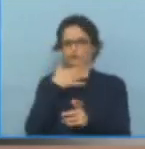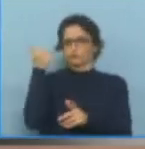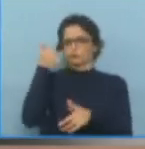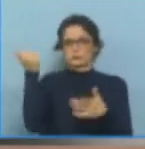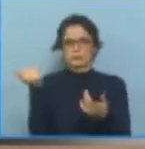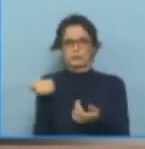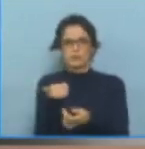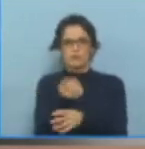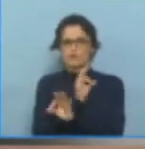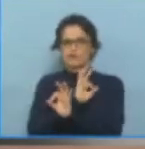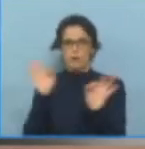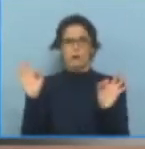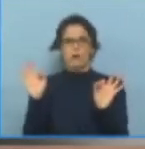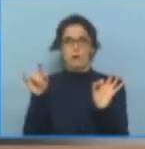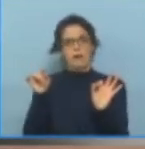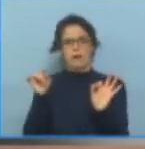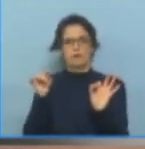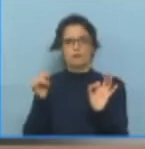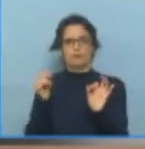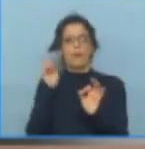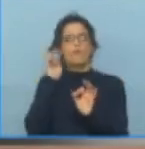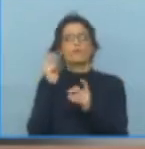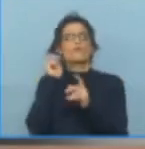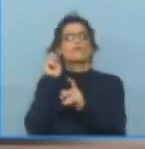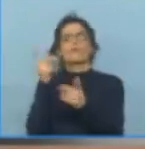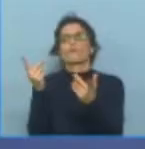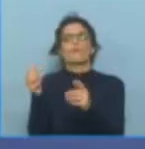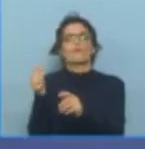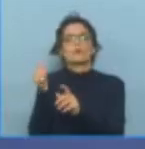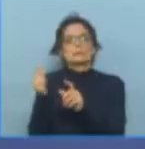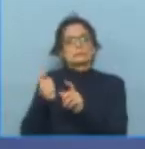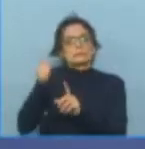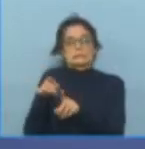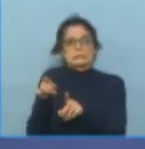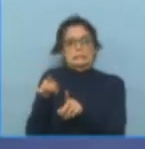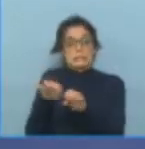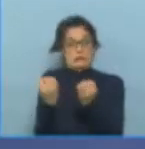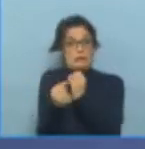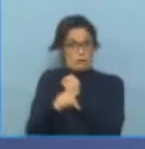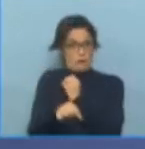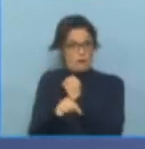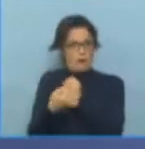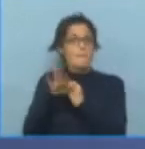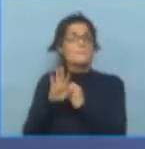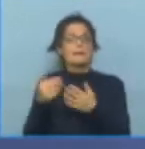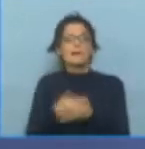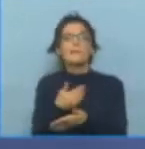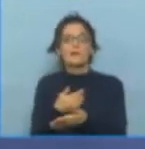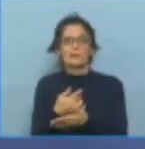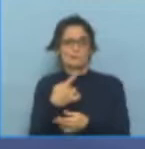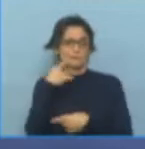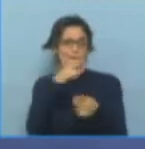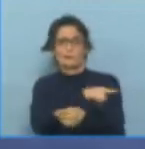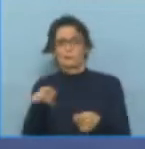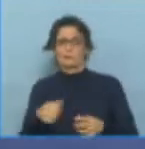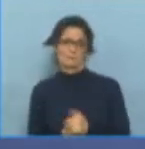perfeito, no fundo a completude, a morte denuncia tudo isso, não é? Na morte